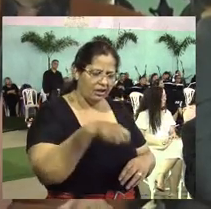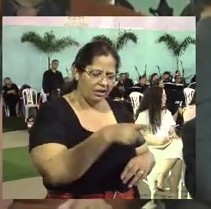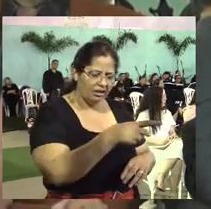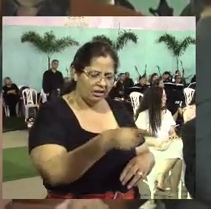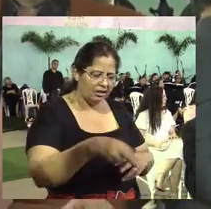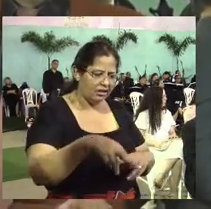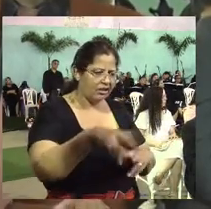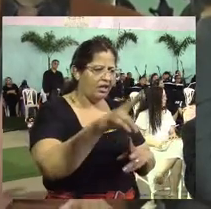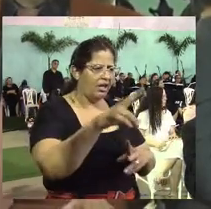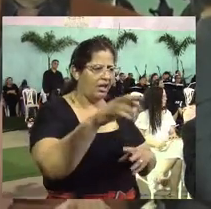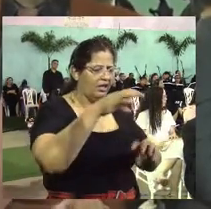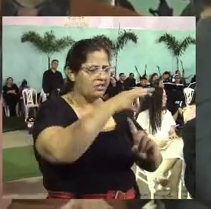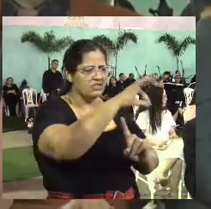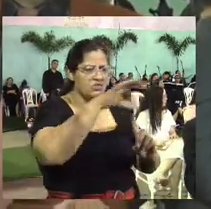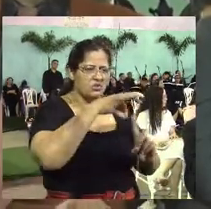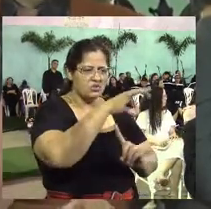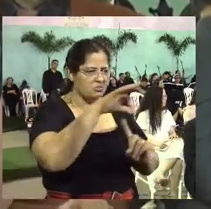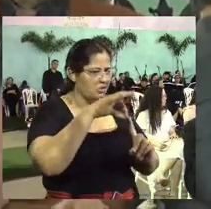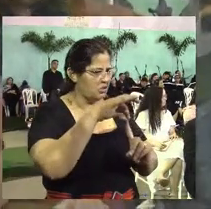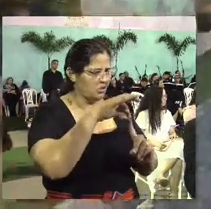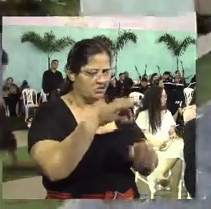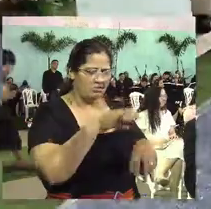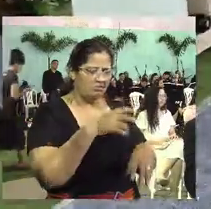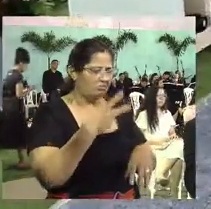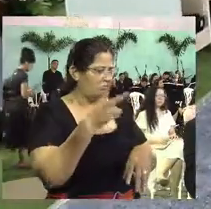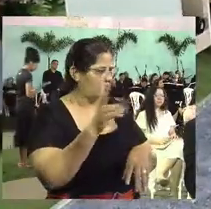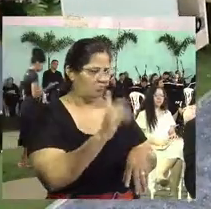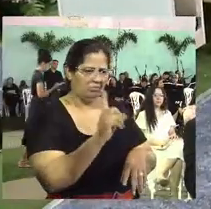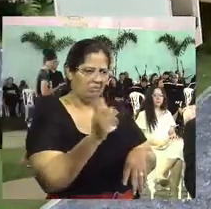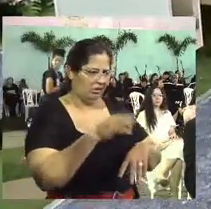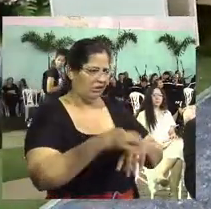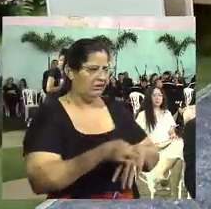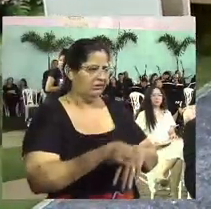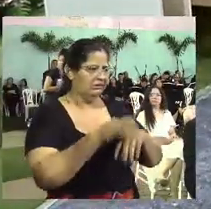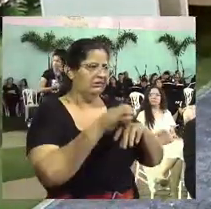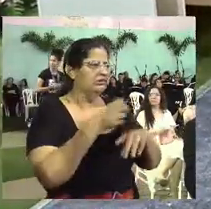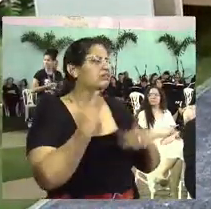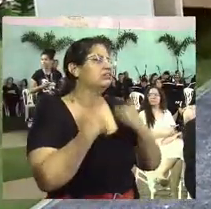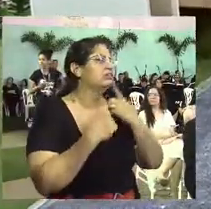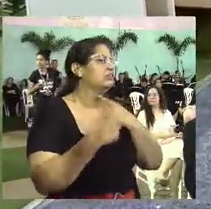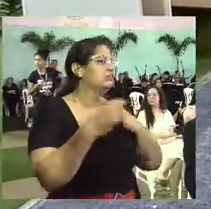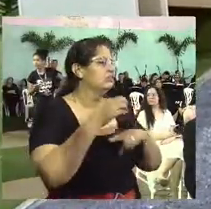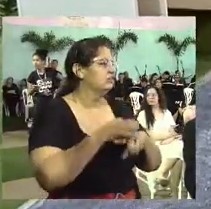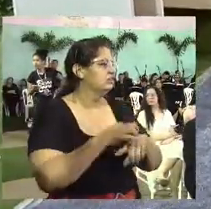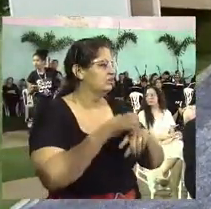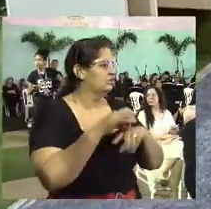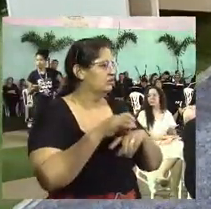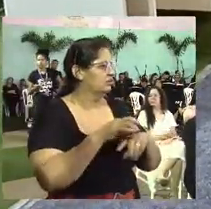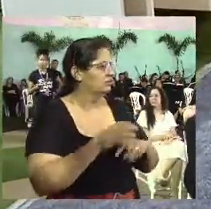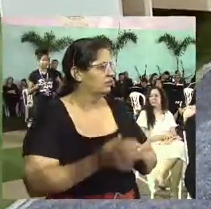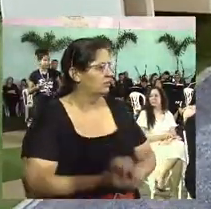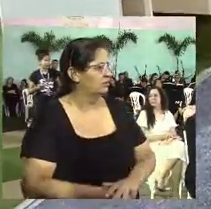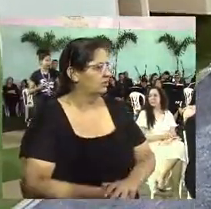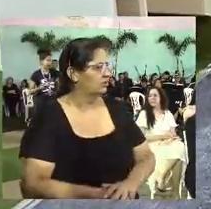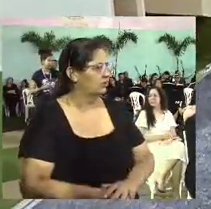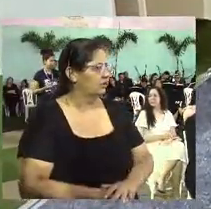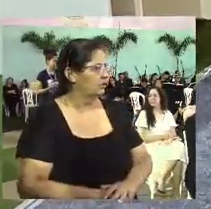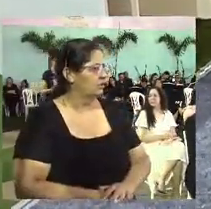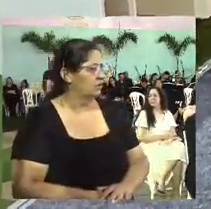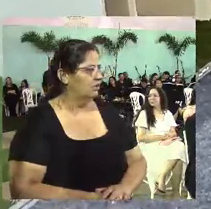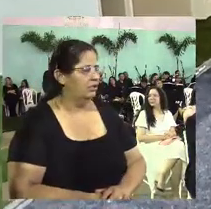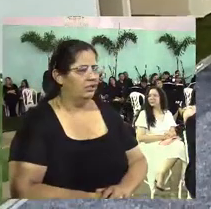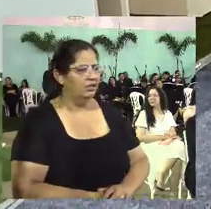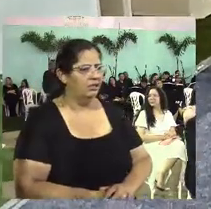e não satisfarei as concupiscências da carne porque os que andam na carne não agrada a Deus tá abastecendo o carro a moto